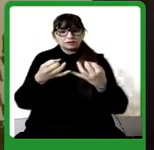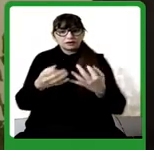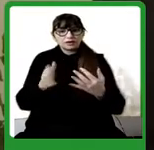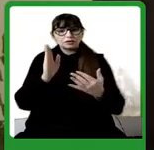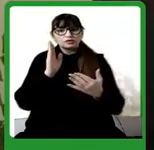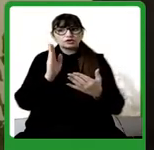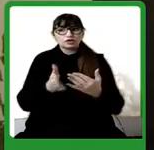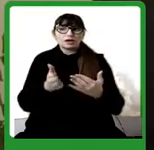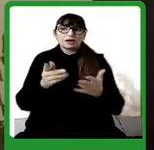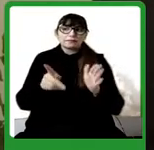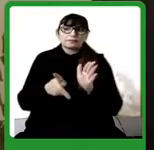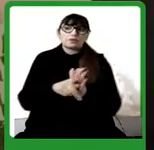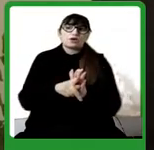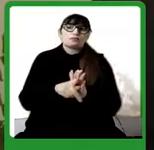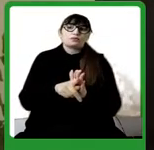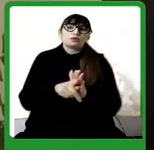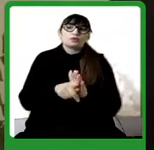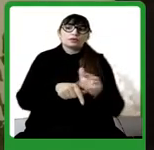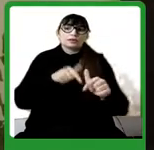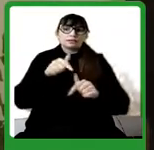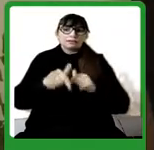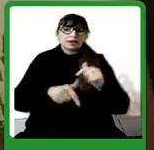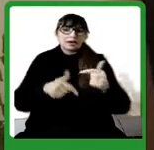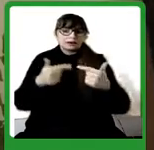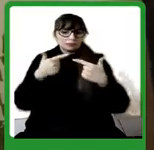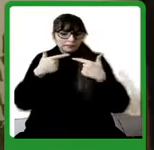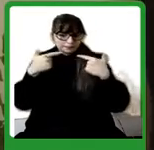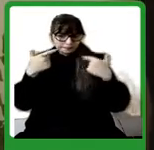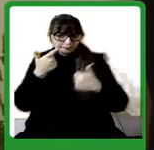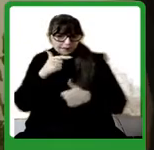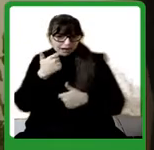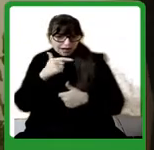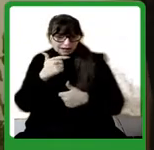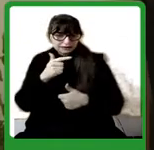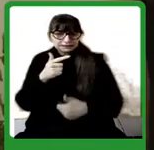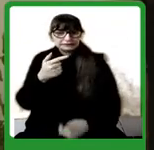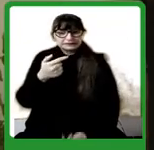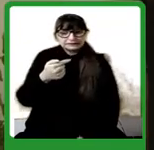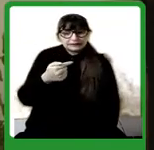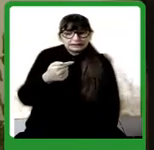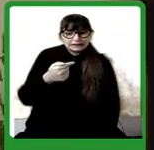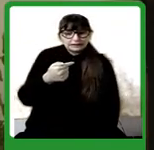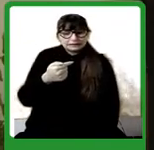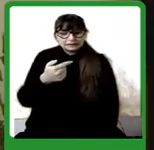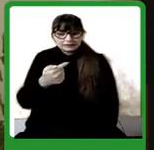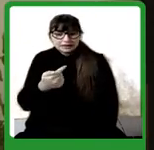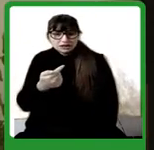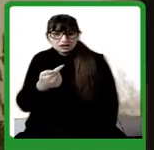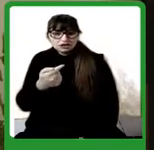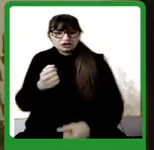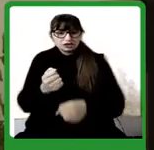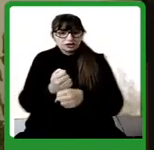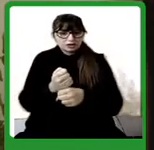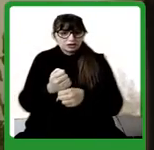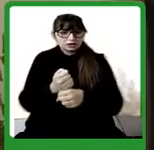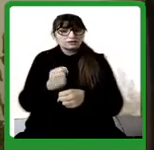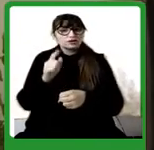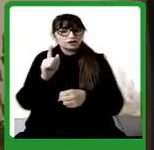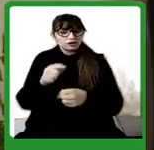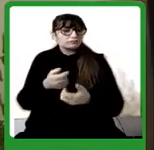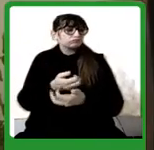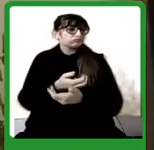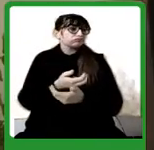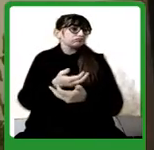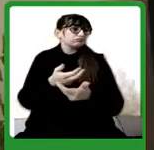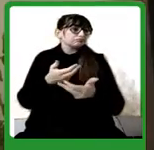aí fazem 6 a 7 anos, vai fazer agora. E já é uma muita coisa, a gente já passou por